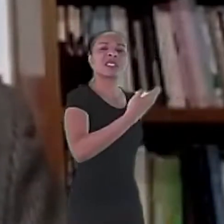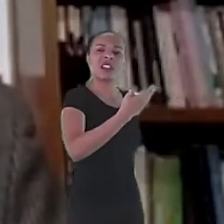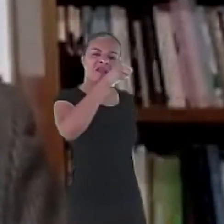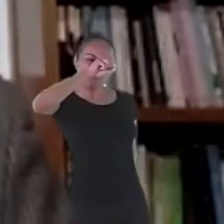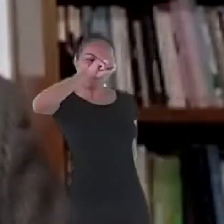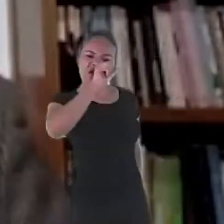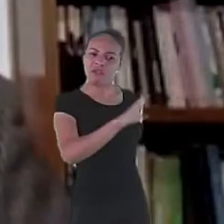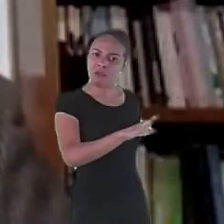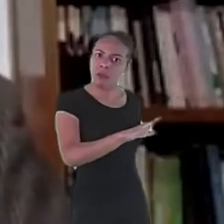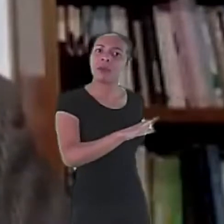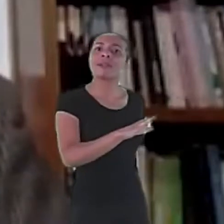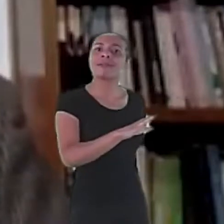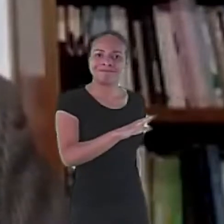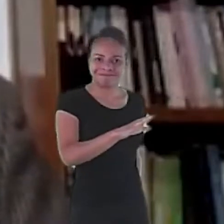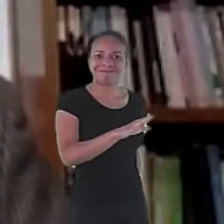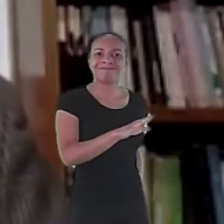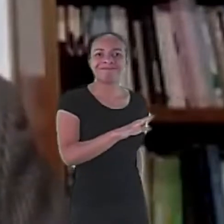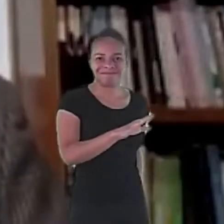violento,